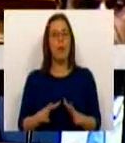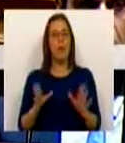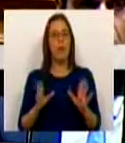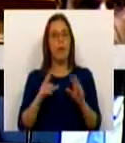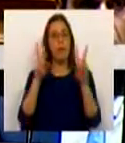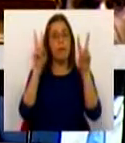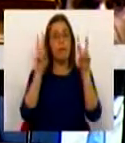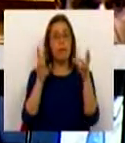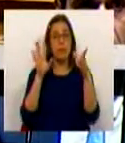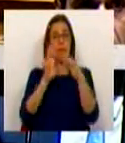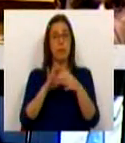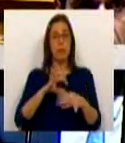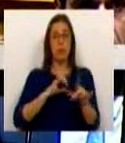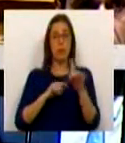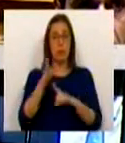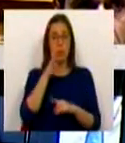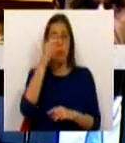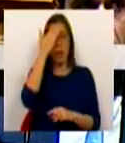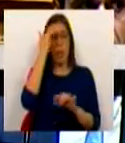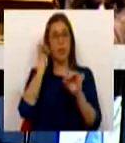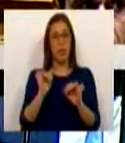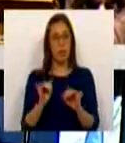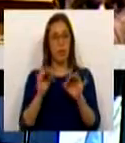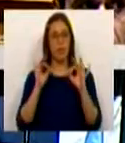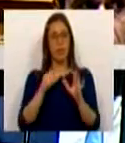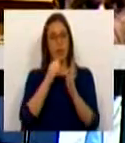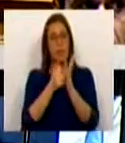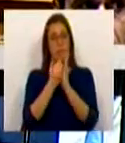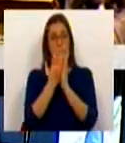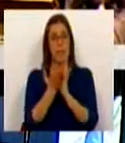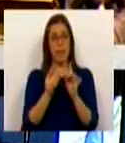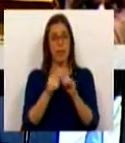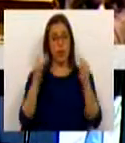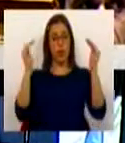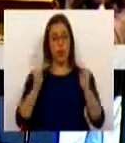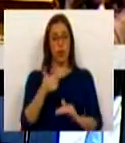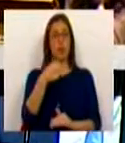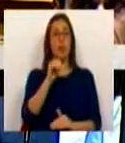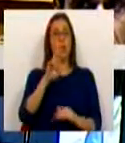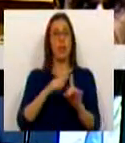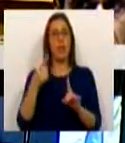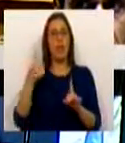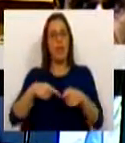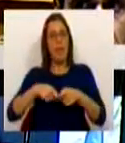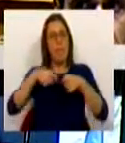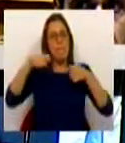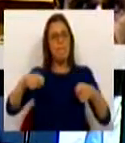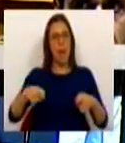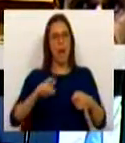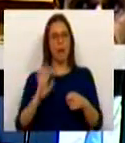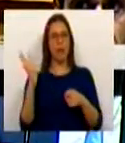na matéria em que o Sr. Deputado entendia que a medida da redução da TSU devia ser